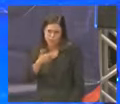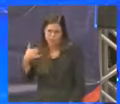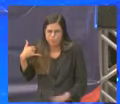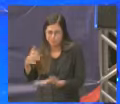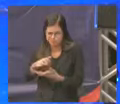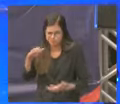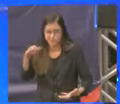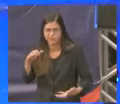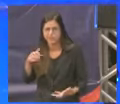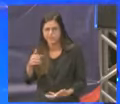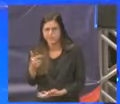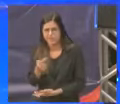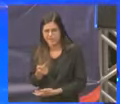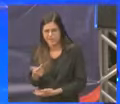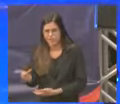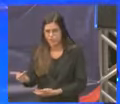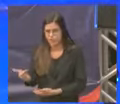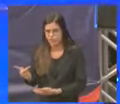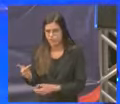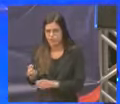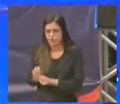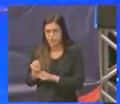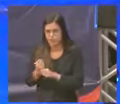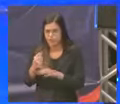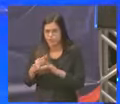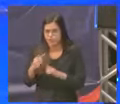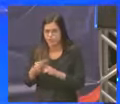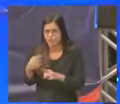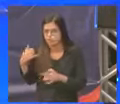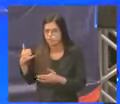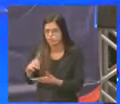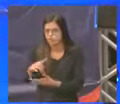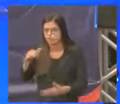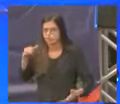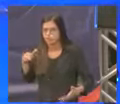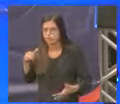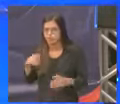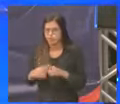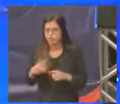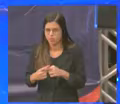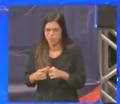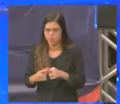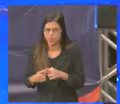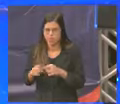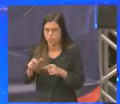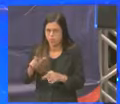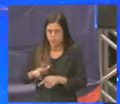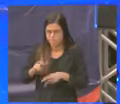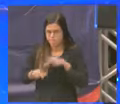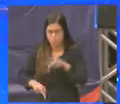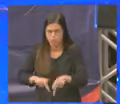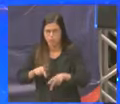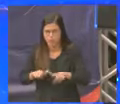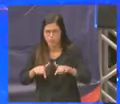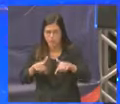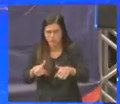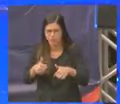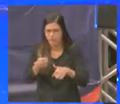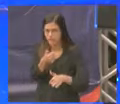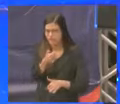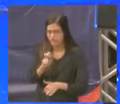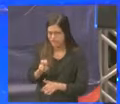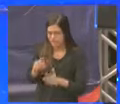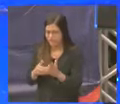72 anos. Por que eu sou idoso? Porque eu estou fora da população idade ativa. A idade ativa é de 15 a